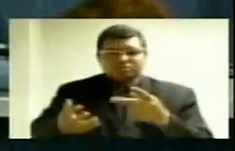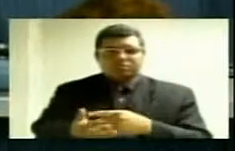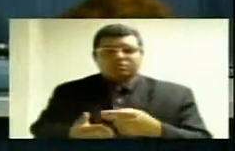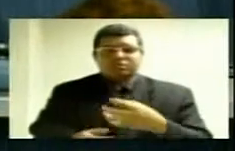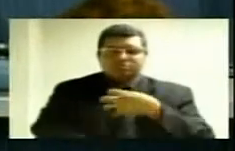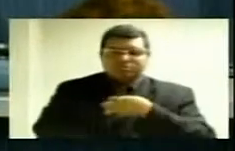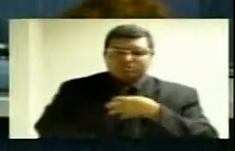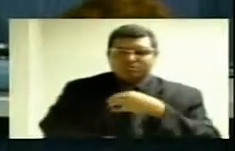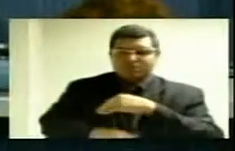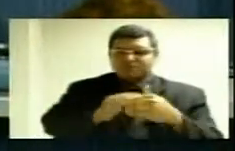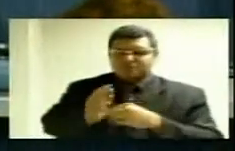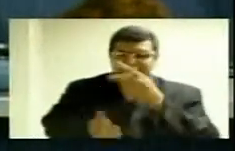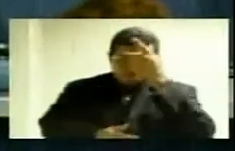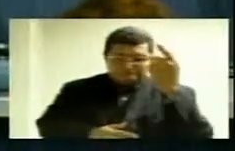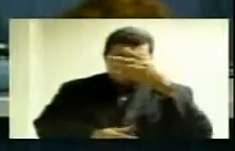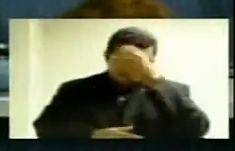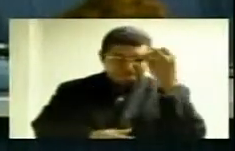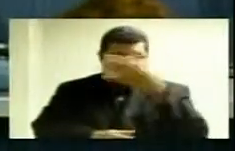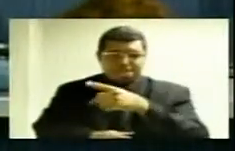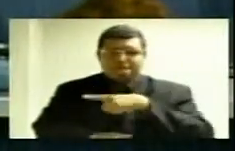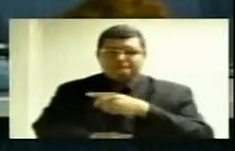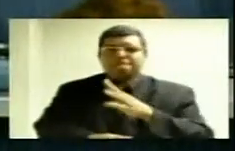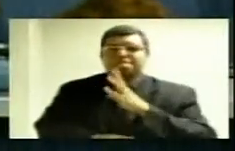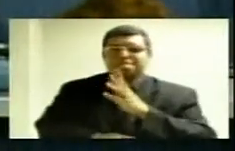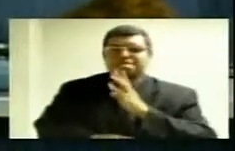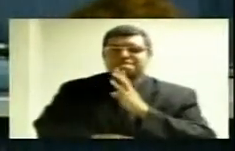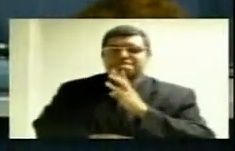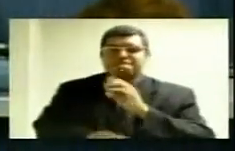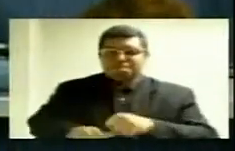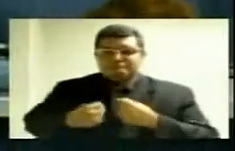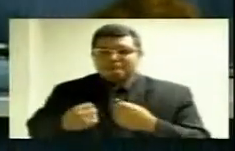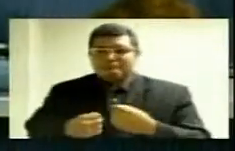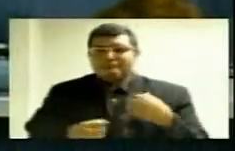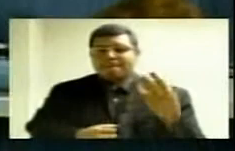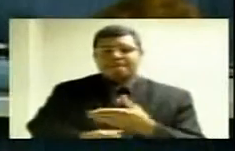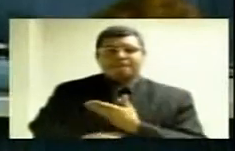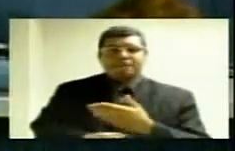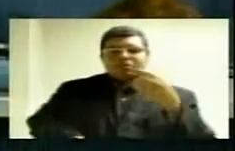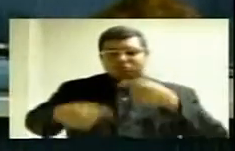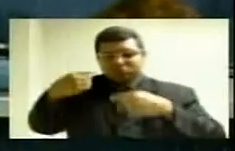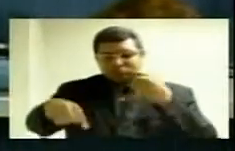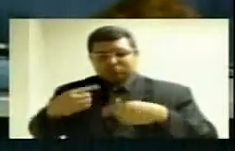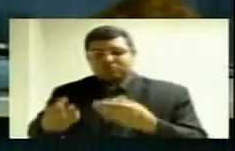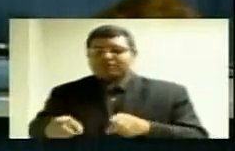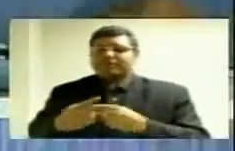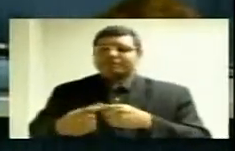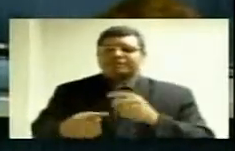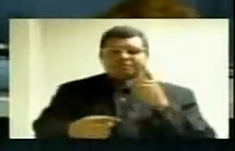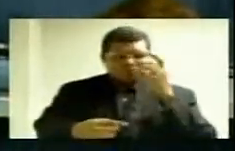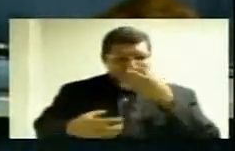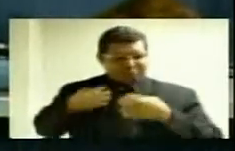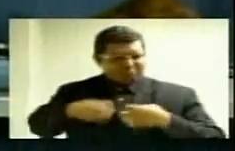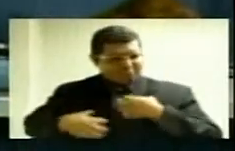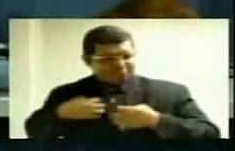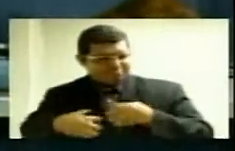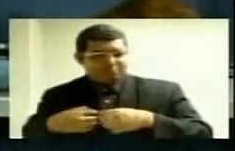que o sentimento de todo o povo do Amazonas é de reconhecimento ao esforço das nossas lideranças políticas, mas é de